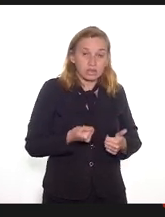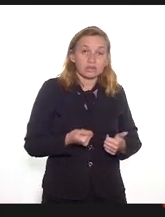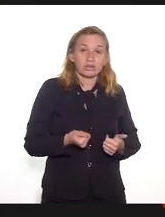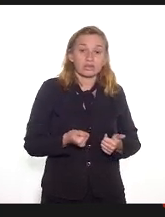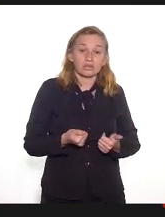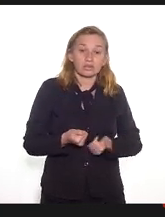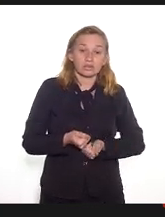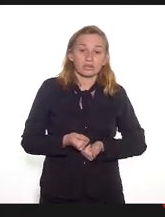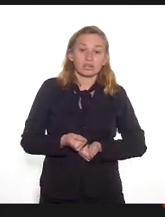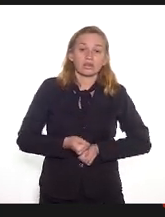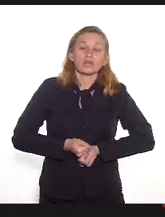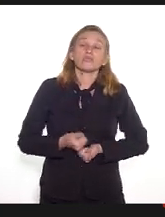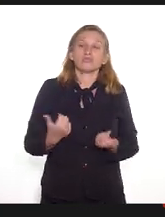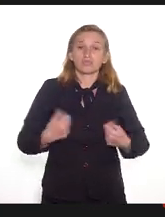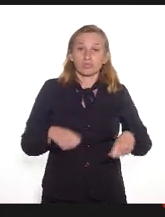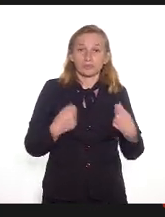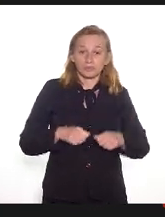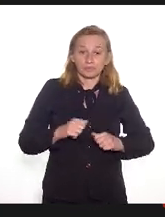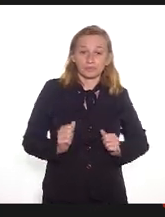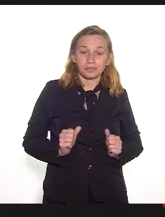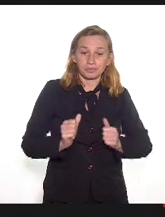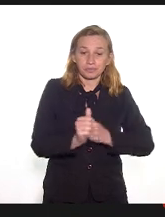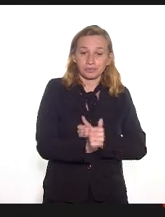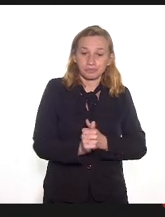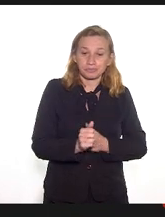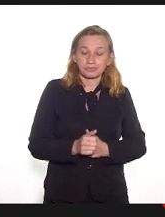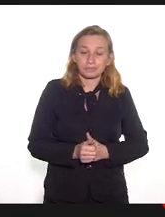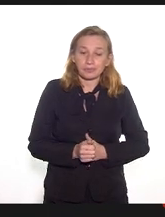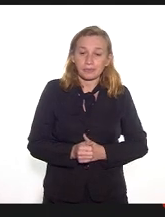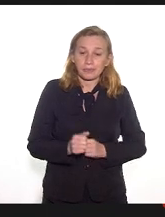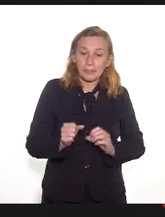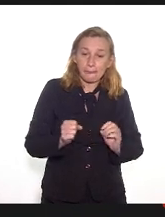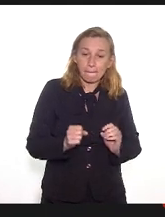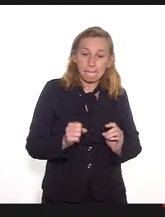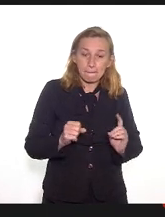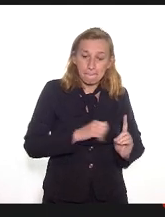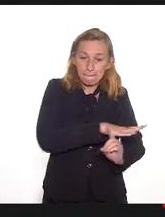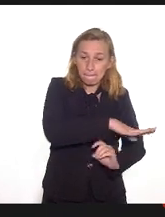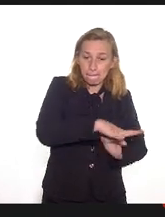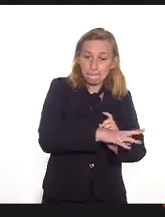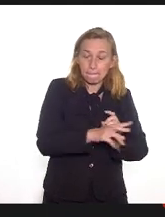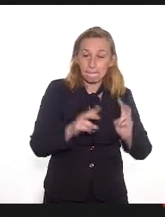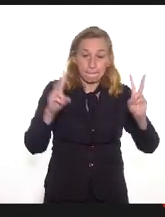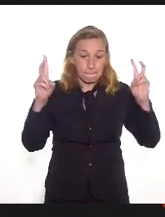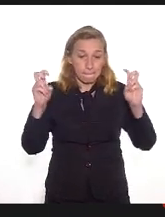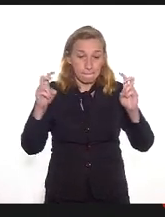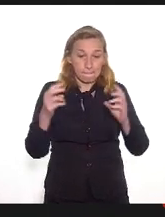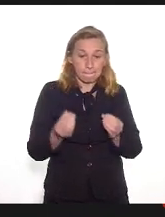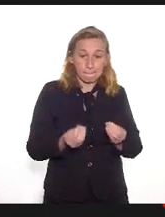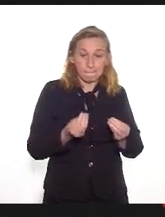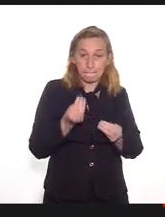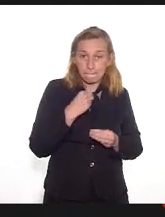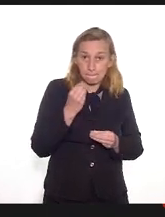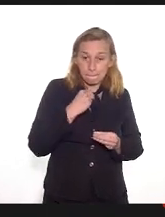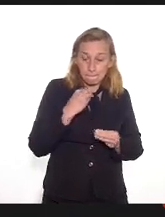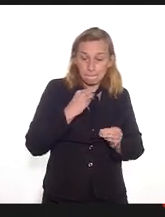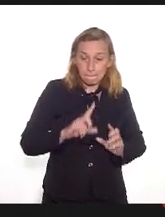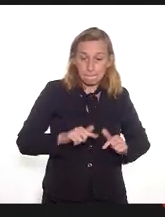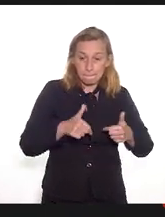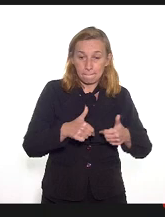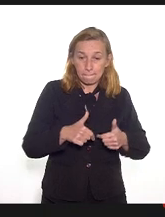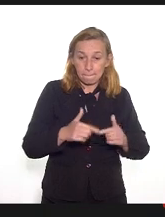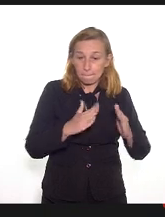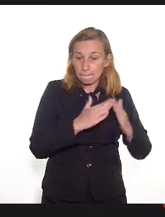todas, nós temos que enfrentar, como sociedade, esses fatores de fraqueza que passam todos por